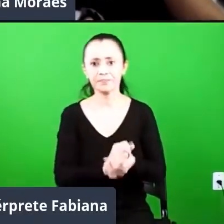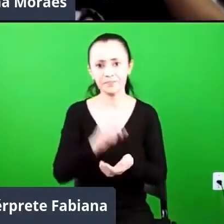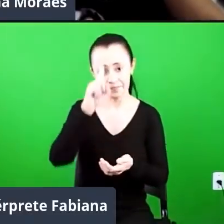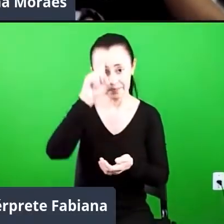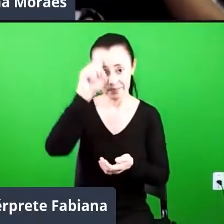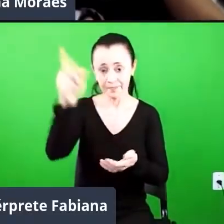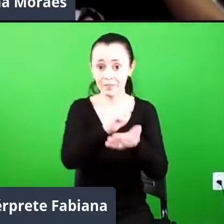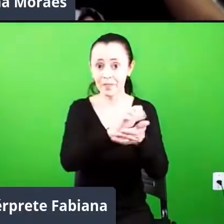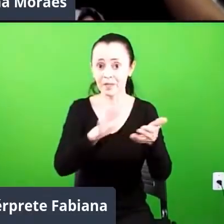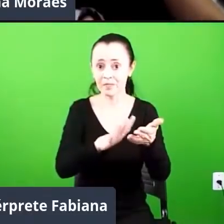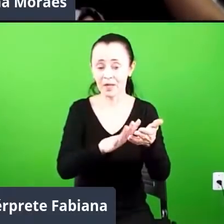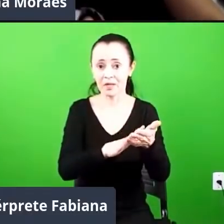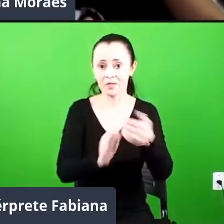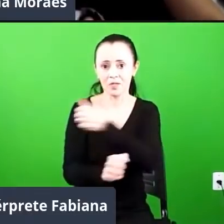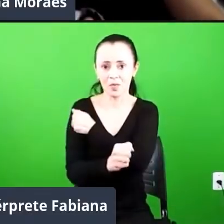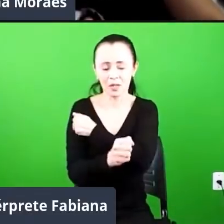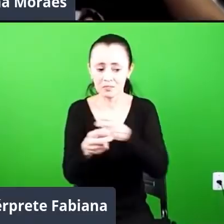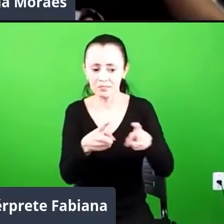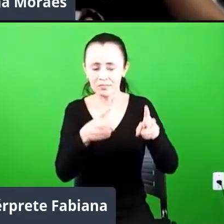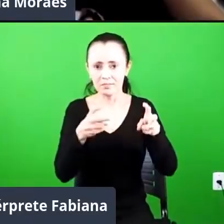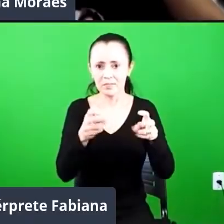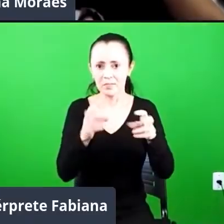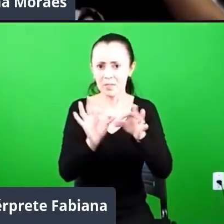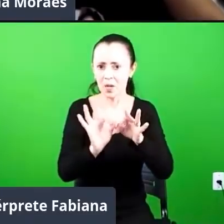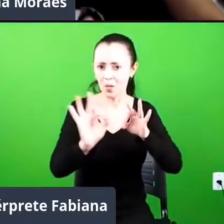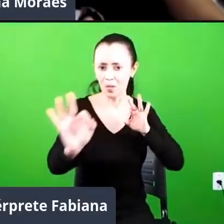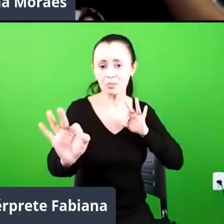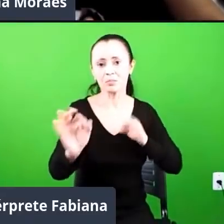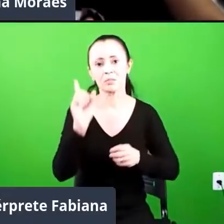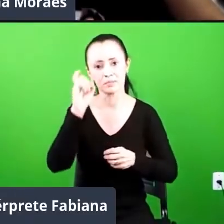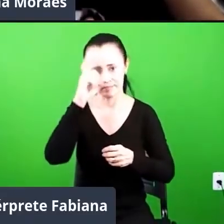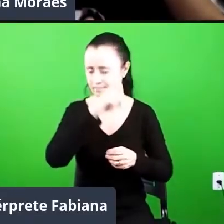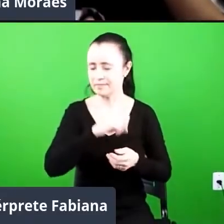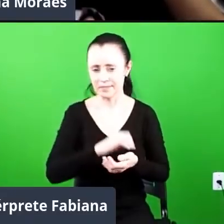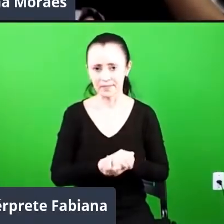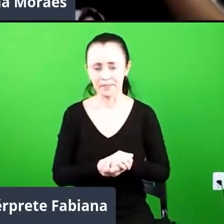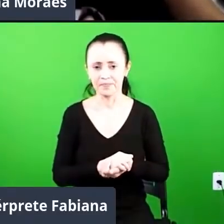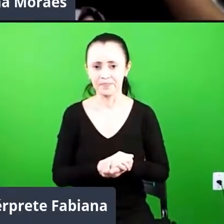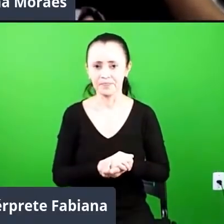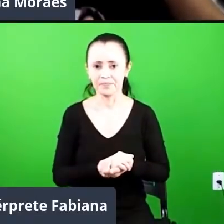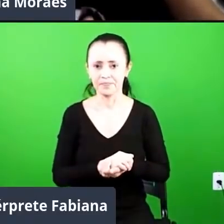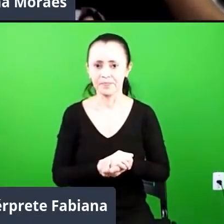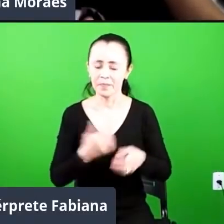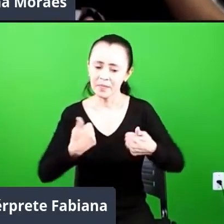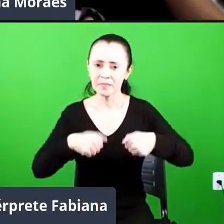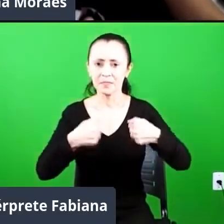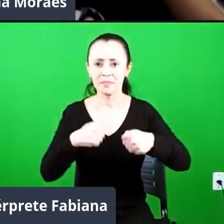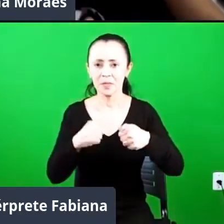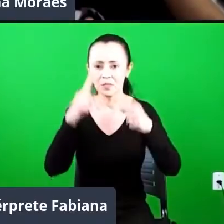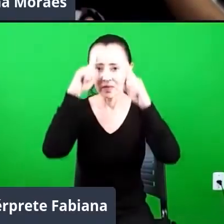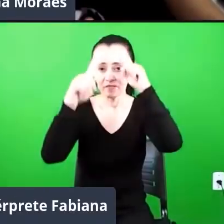a atenção do aluno longe dos nossos olhos é uma tarefa muito difícil. Precisamos nos reinventar,